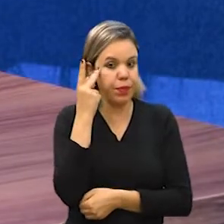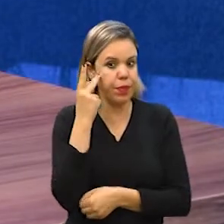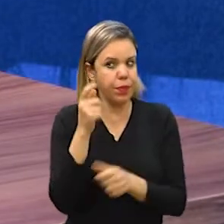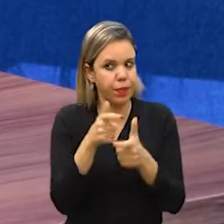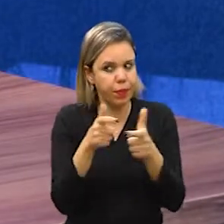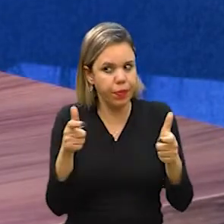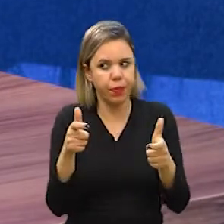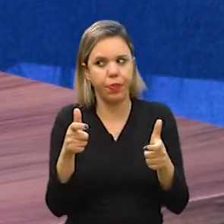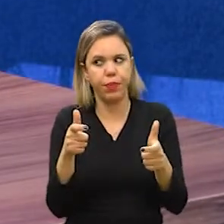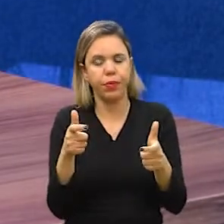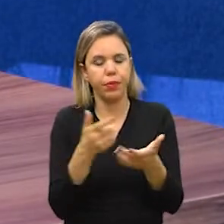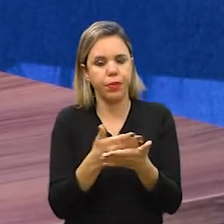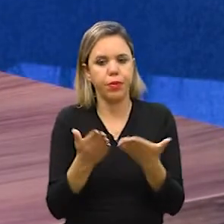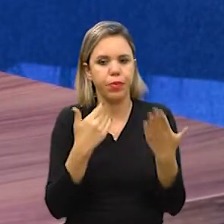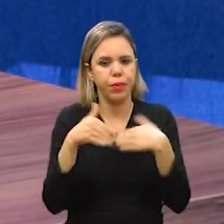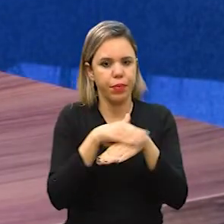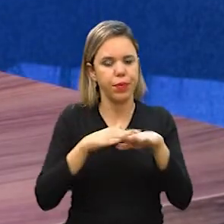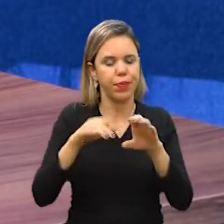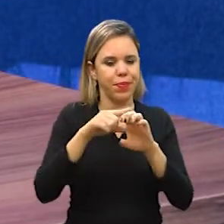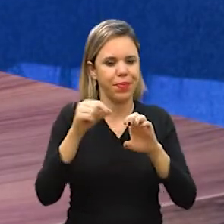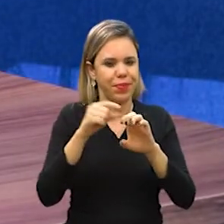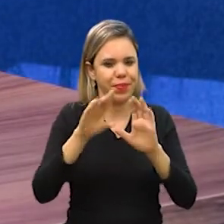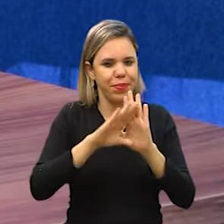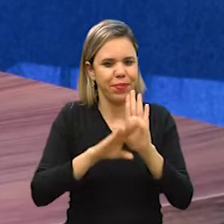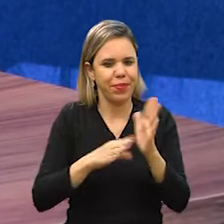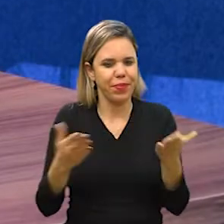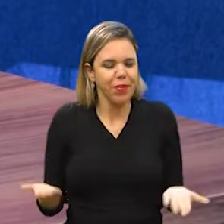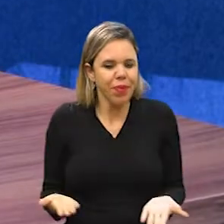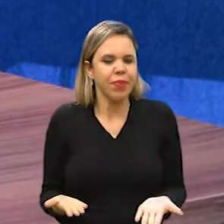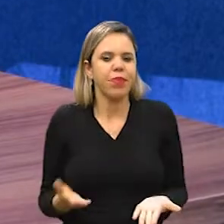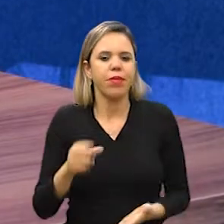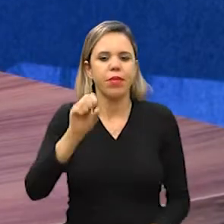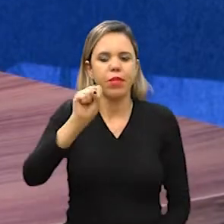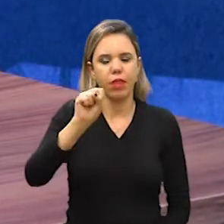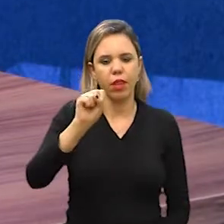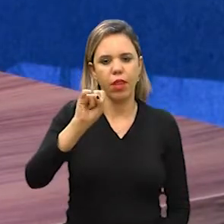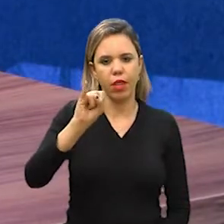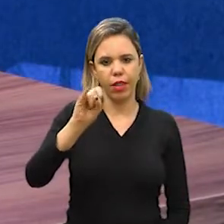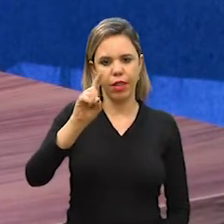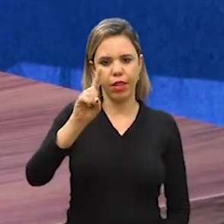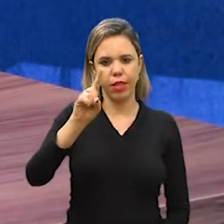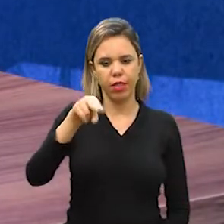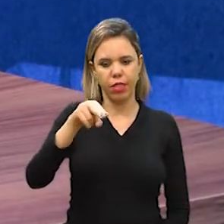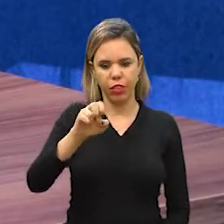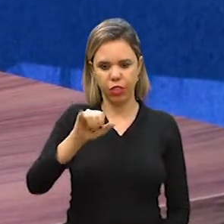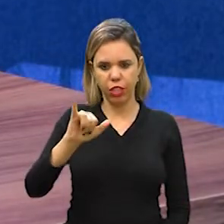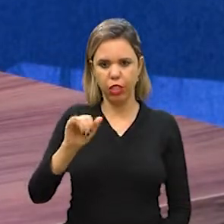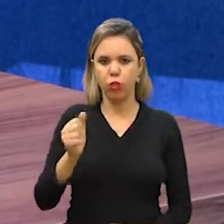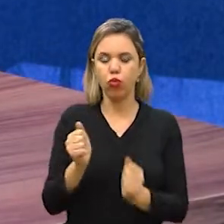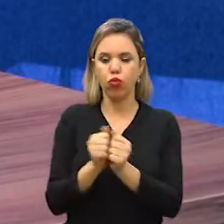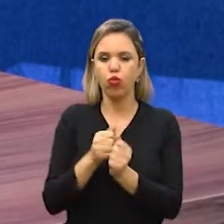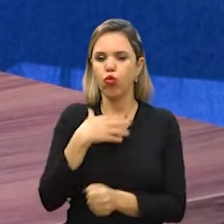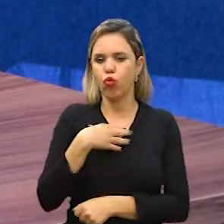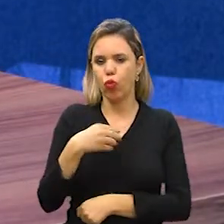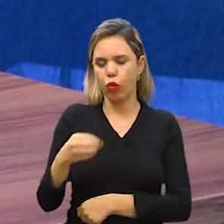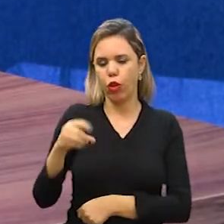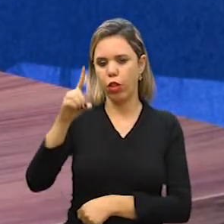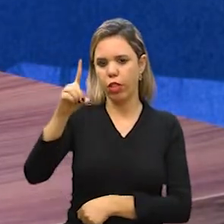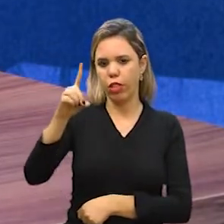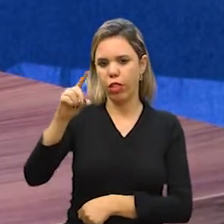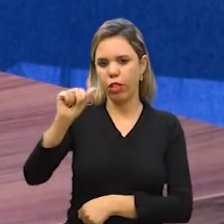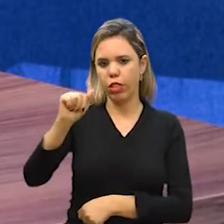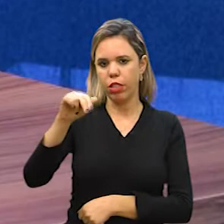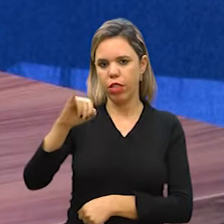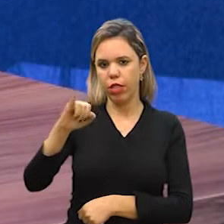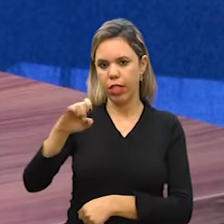E é neste cenário que a gente conversa agora no Ser Empreendedor com Sidney Calais, que está junto com o filho Daniel.